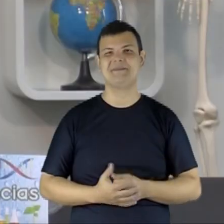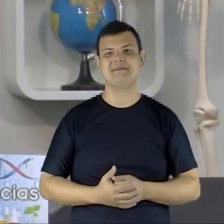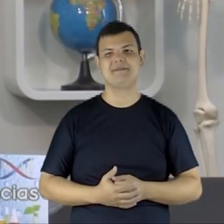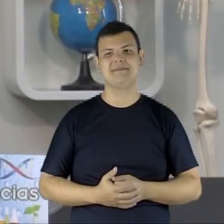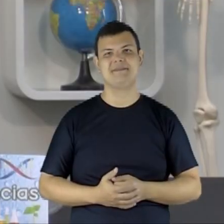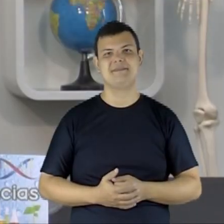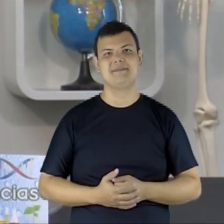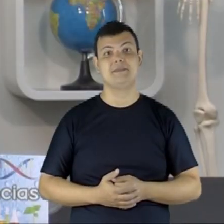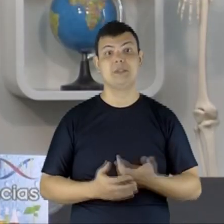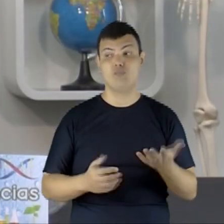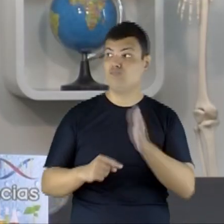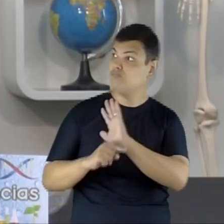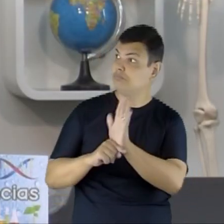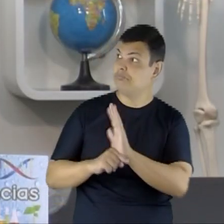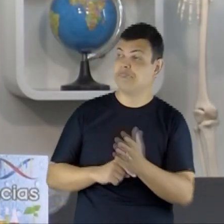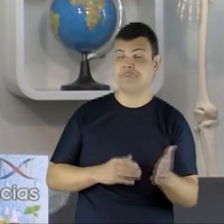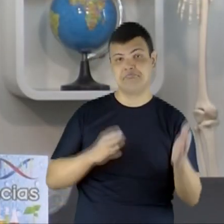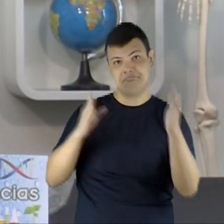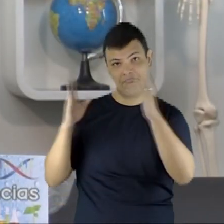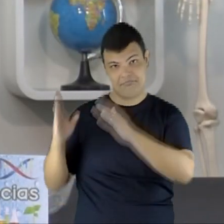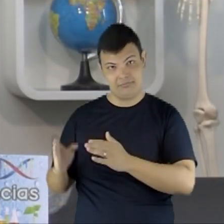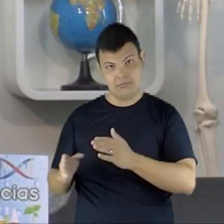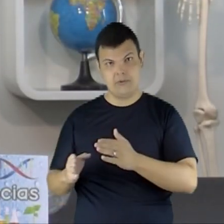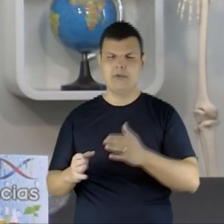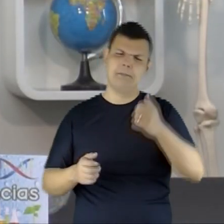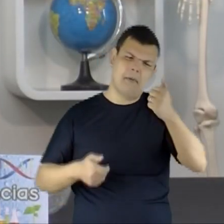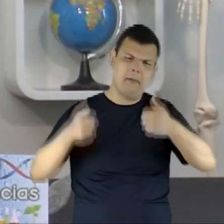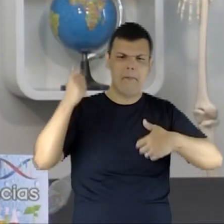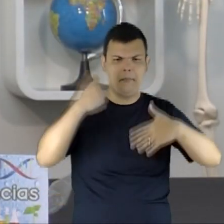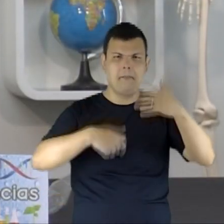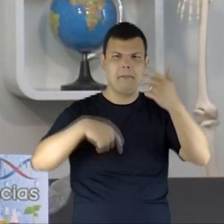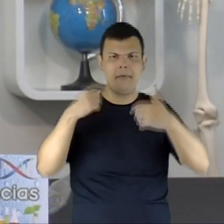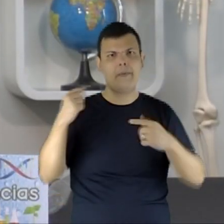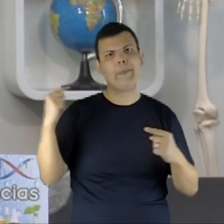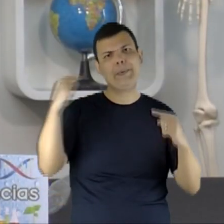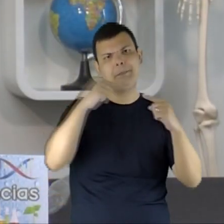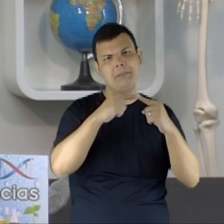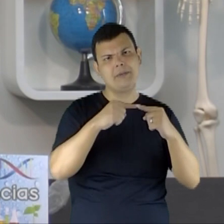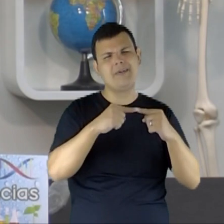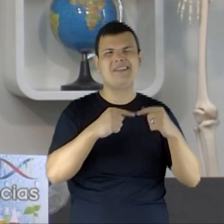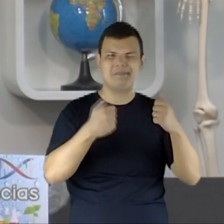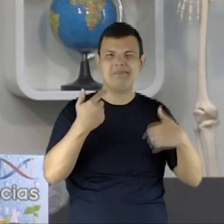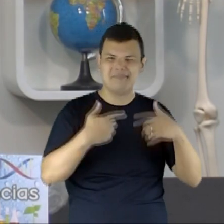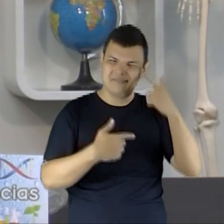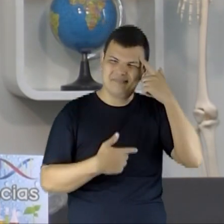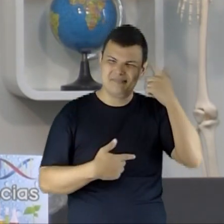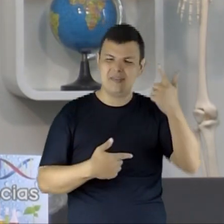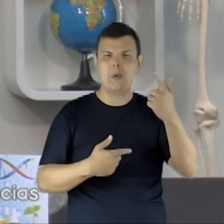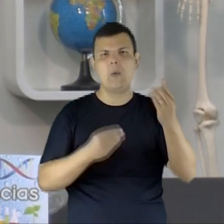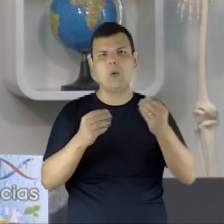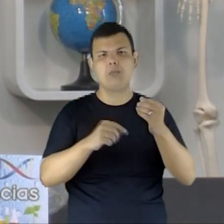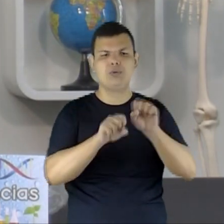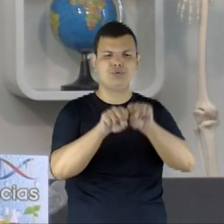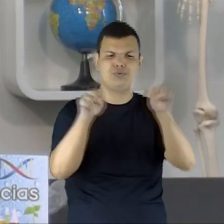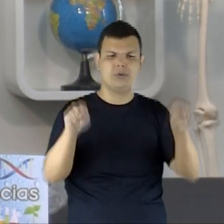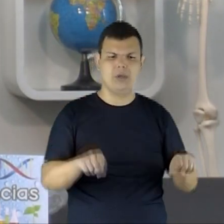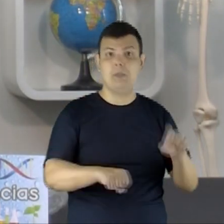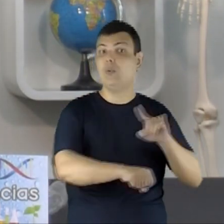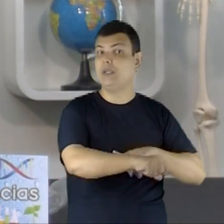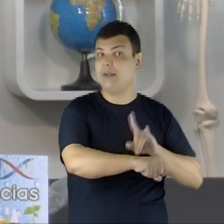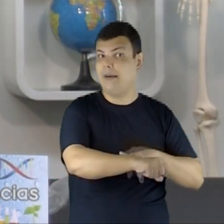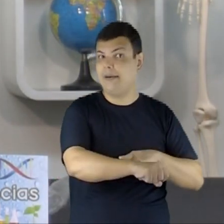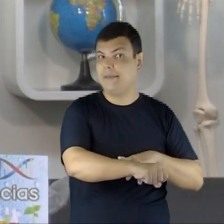Olha só, esse vídeo ele ilustra, né, muito bem o que a gente conversou agora há pouco sobre o sistema